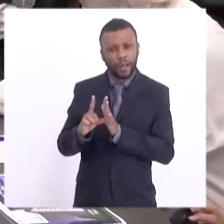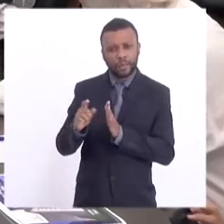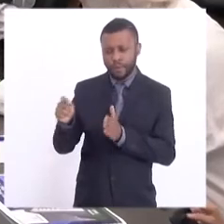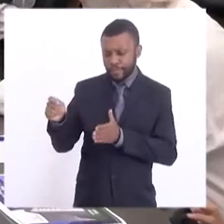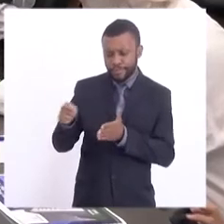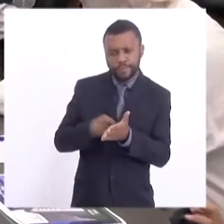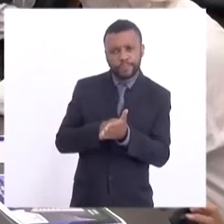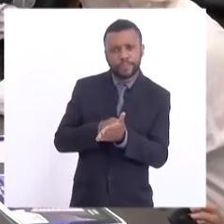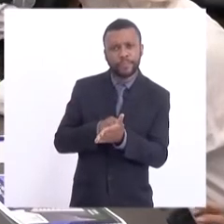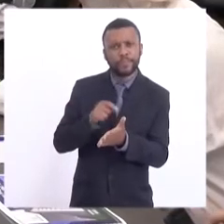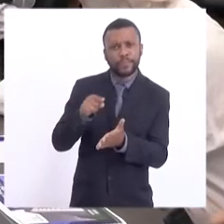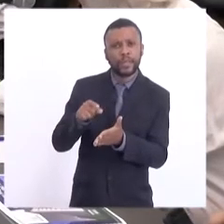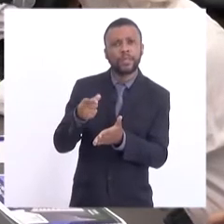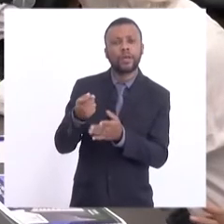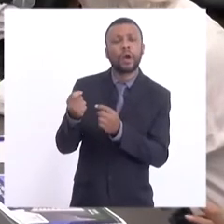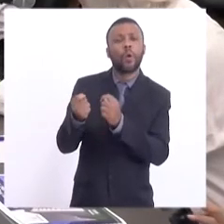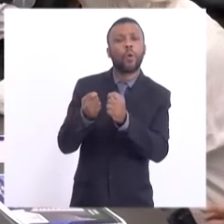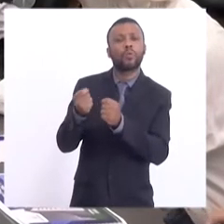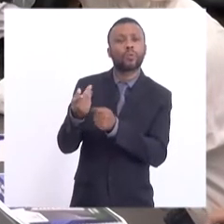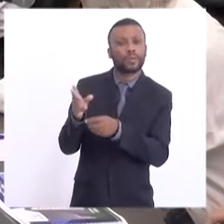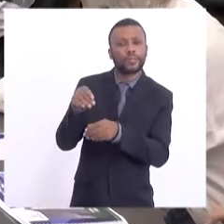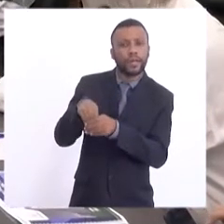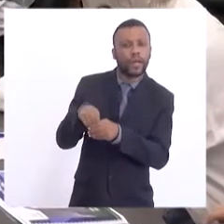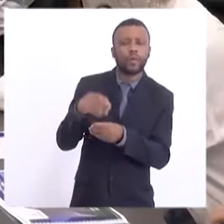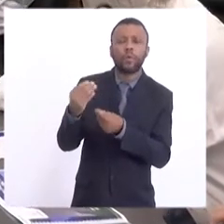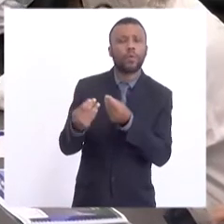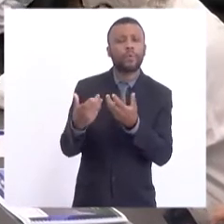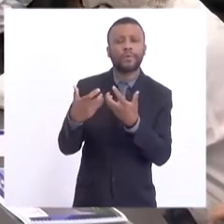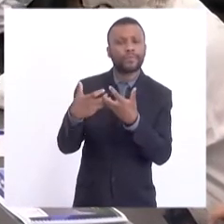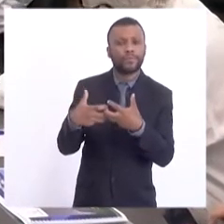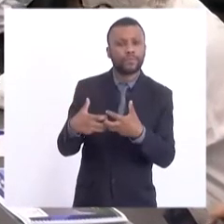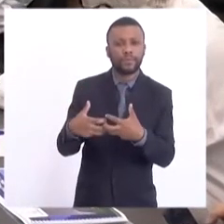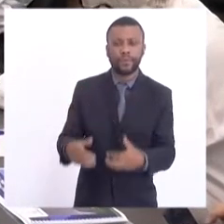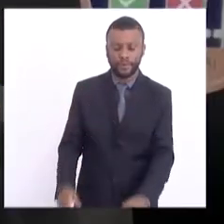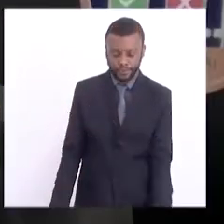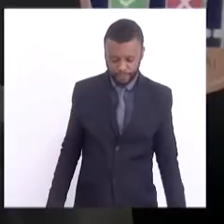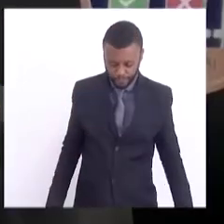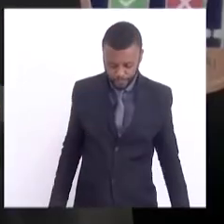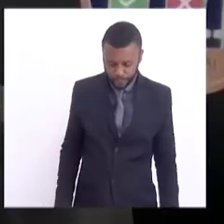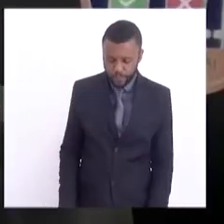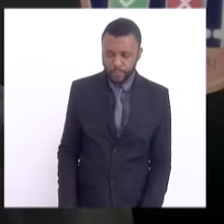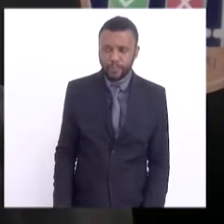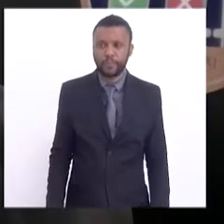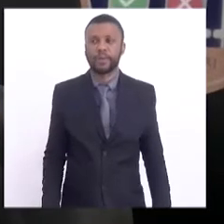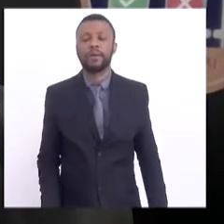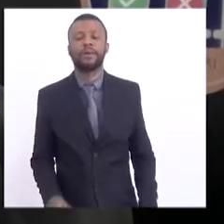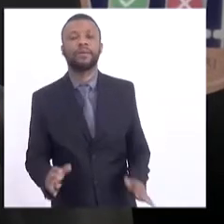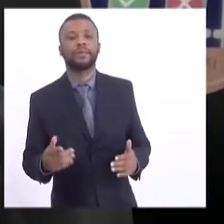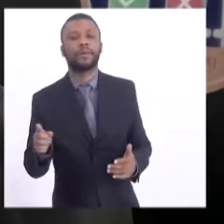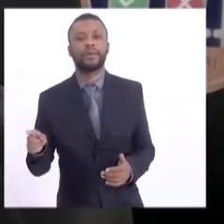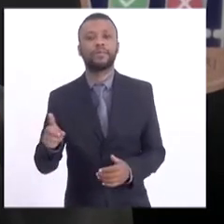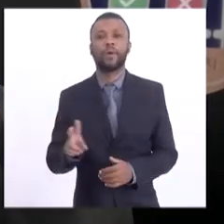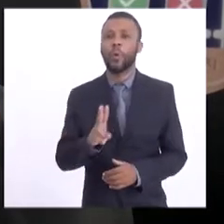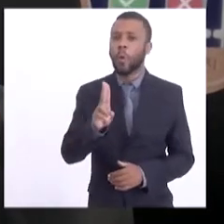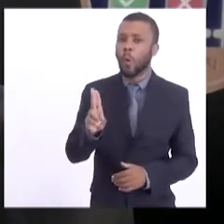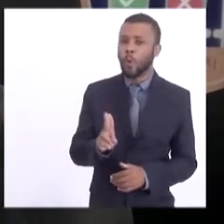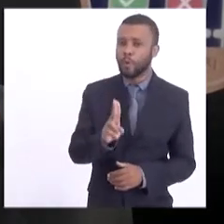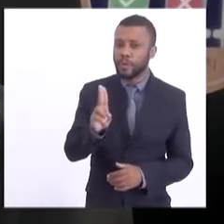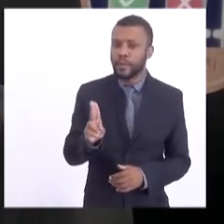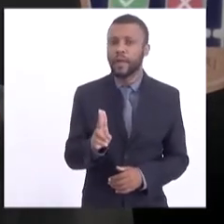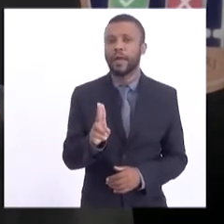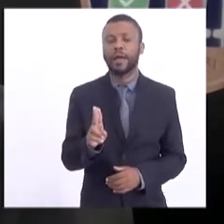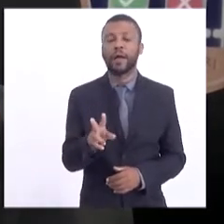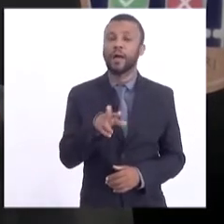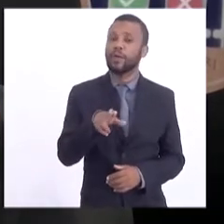chancelados por esse controle interno necessariamente vai funcionar isso e não é Eles vão utilizar na verdade não